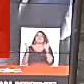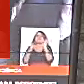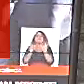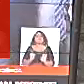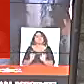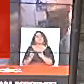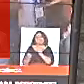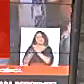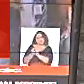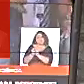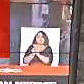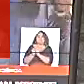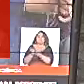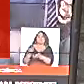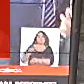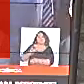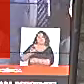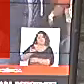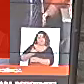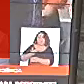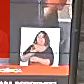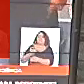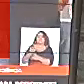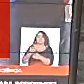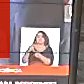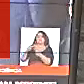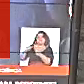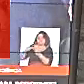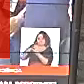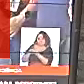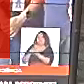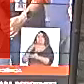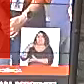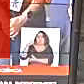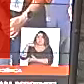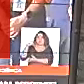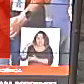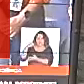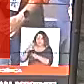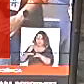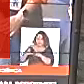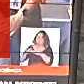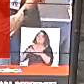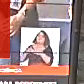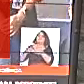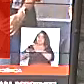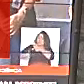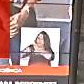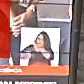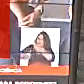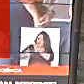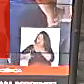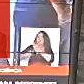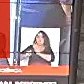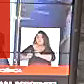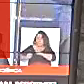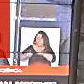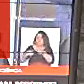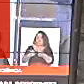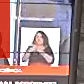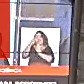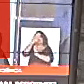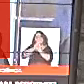doutor Maurício e outros deputados, fazendo esse trabalho em defesa dos direitos das pessoas com deficiência.